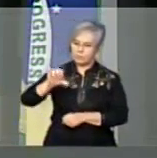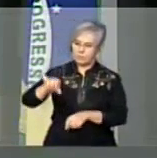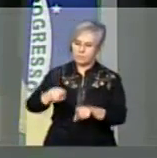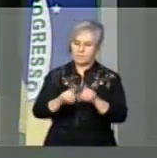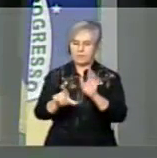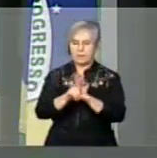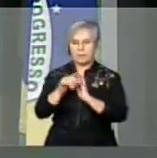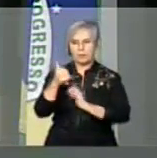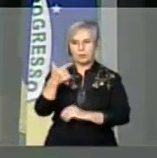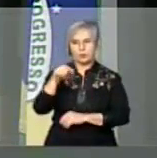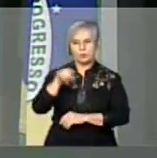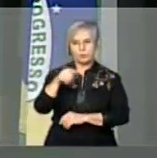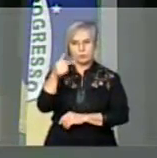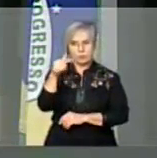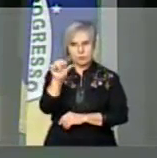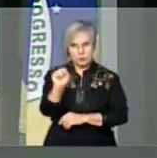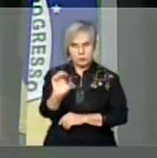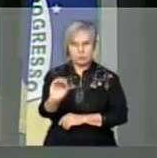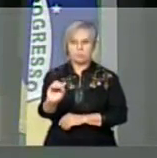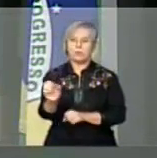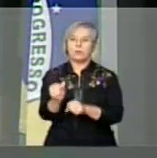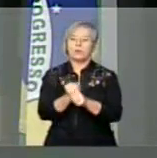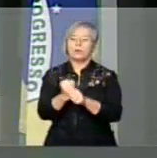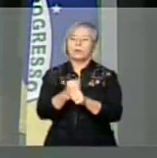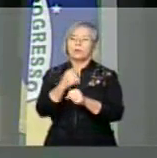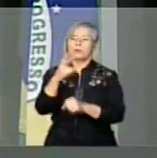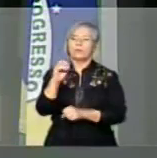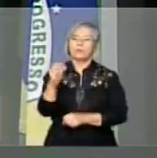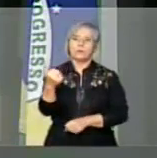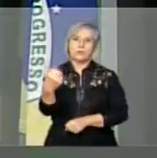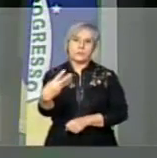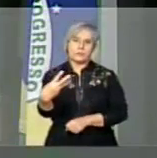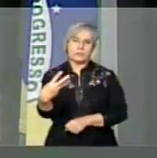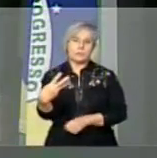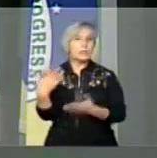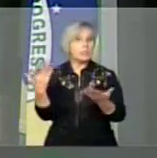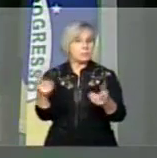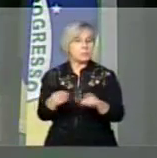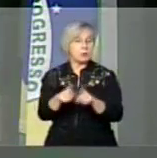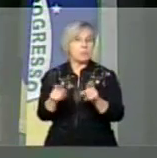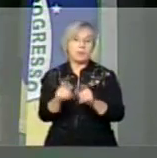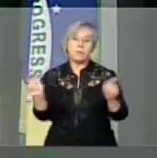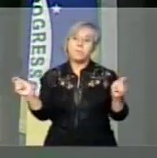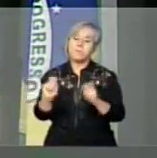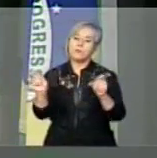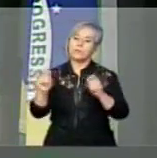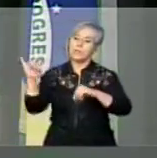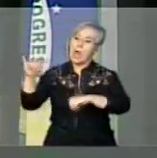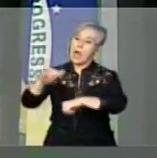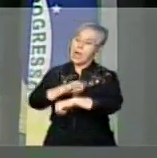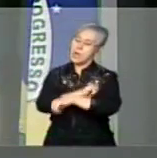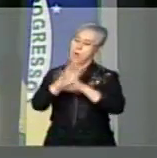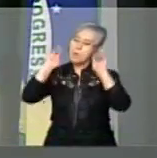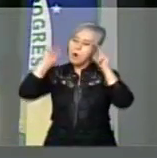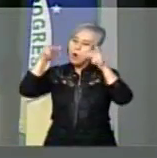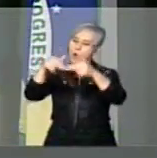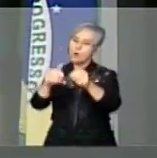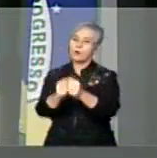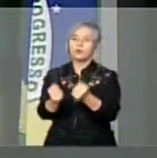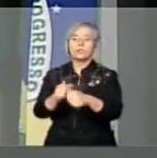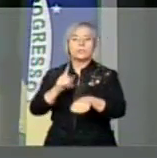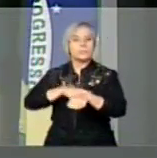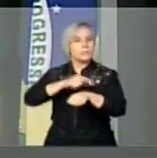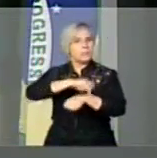lei 12.780, de 2013. E a possibilidade de aeroportos operarem em